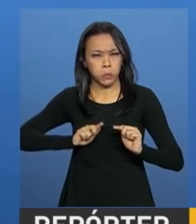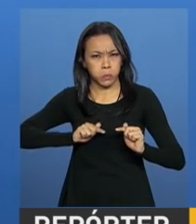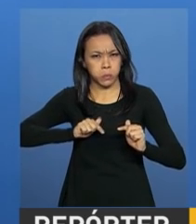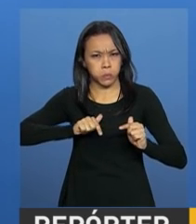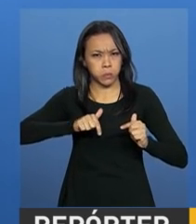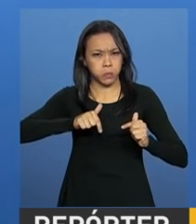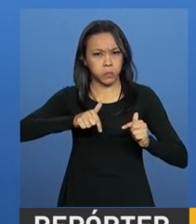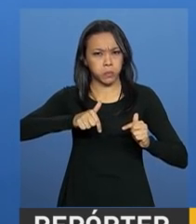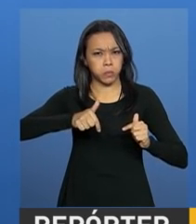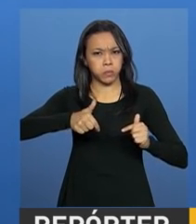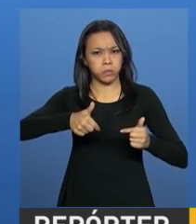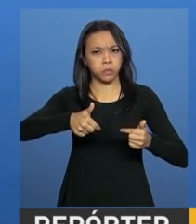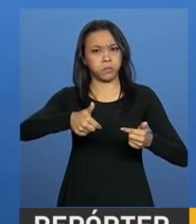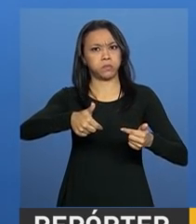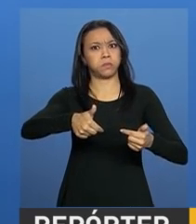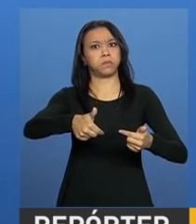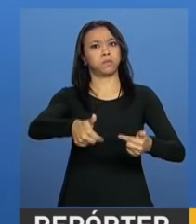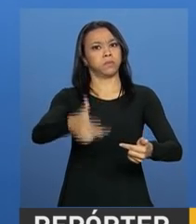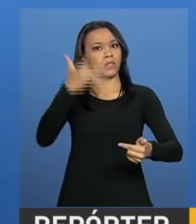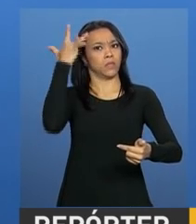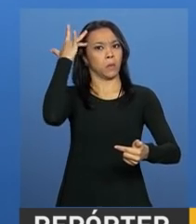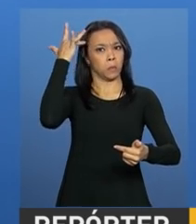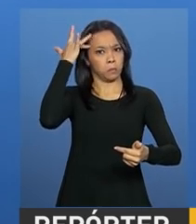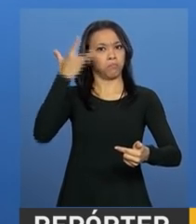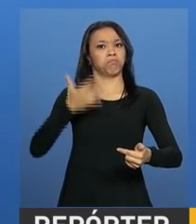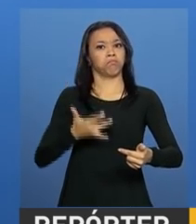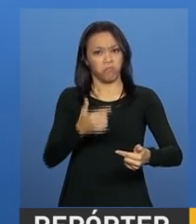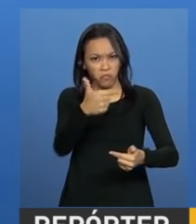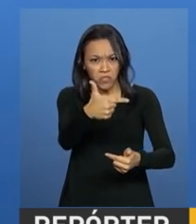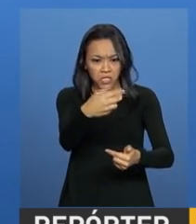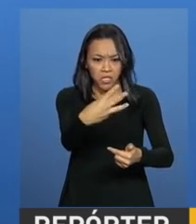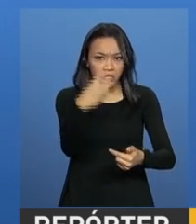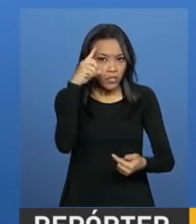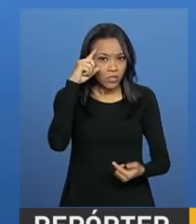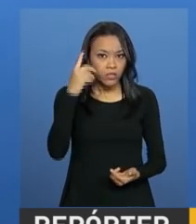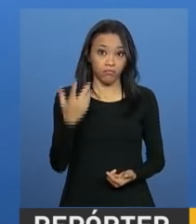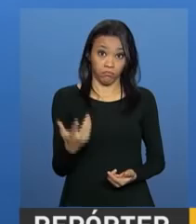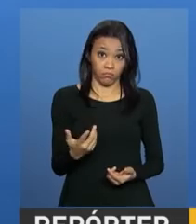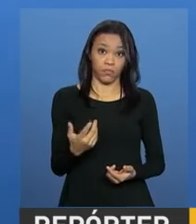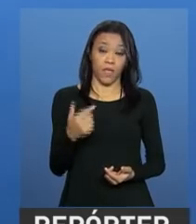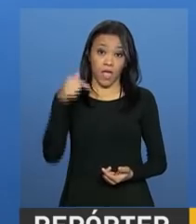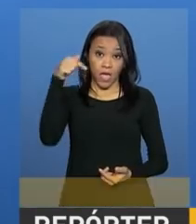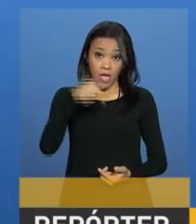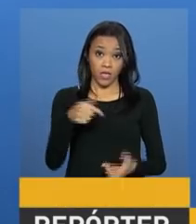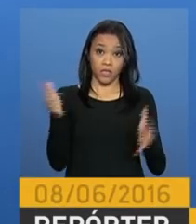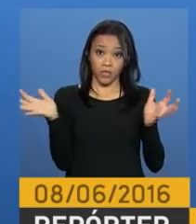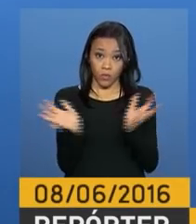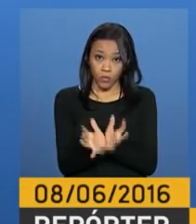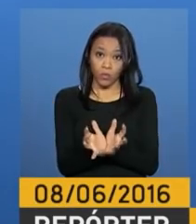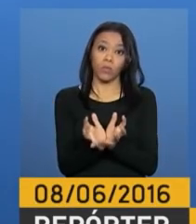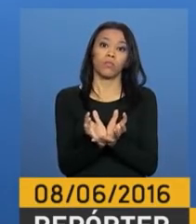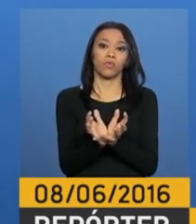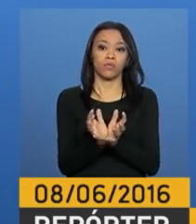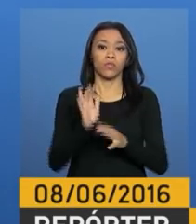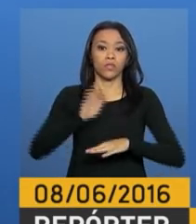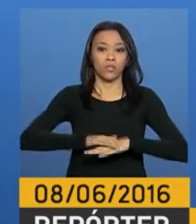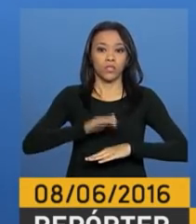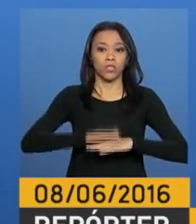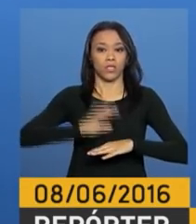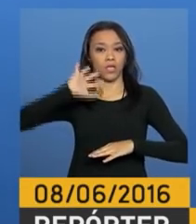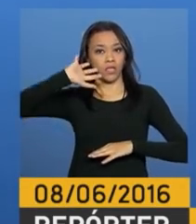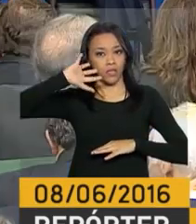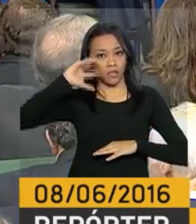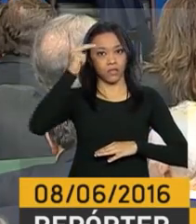é muito alta essa equipe ela definiu um rumo ela dem